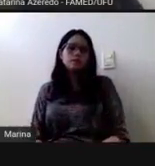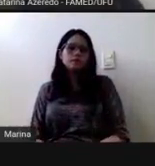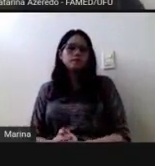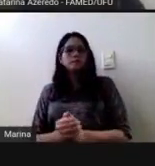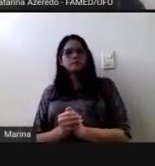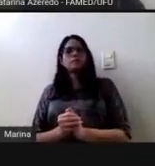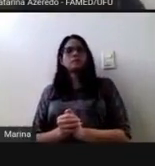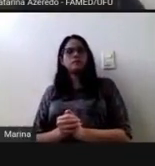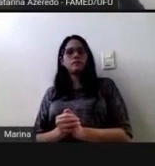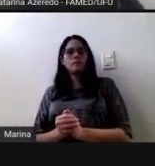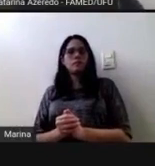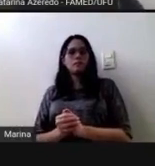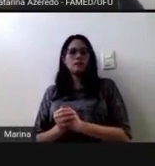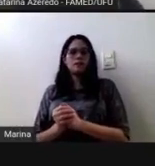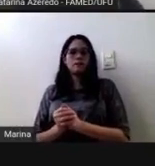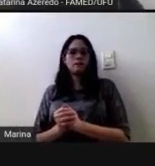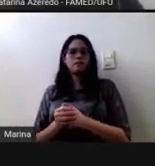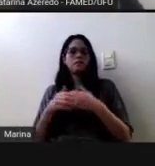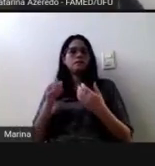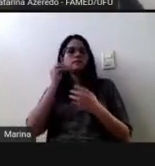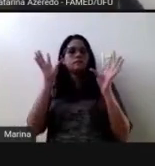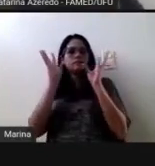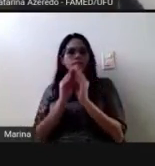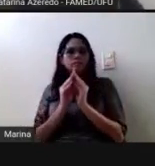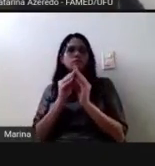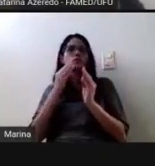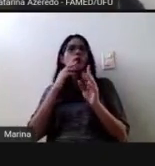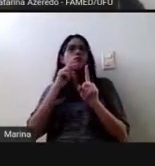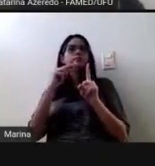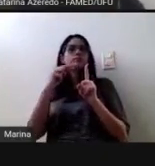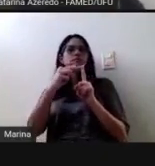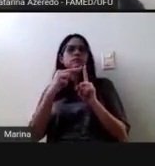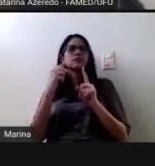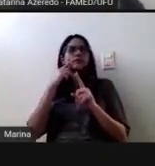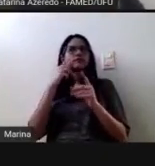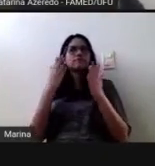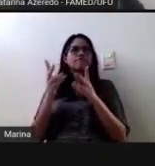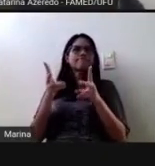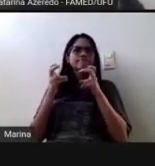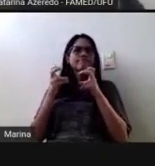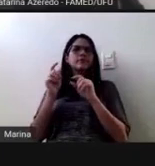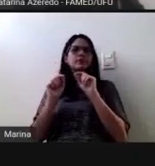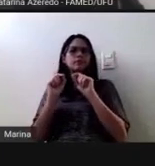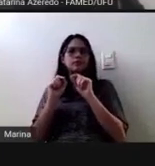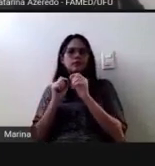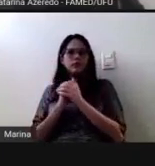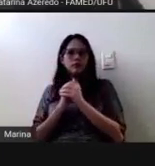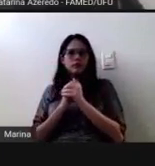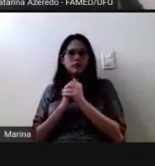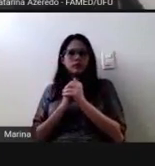Bom, então, para a gente concluir em termos de perspectivas, né, o que eu vejo agora para esse futuro próximo